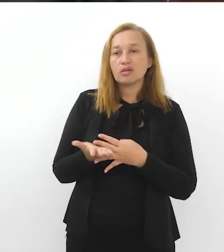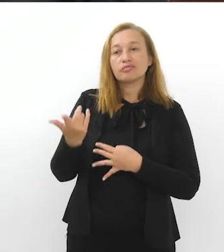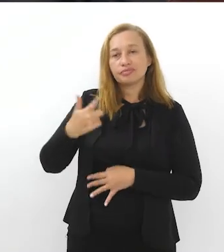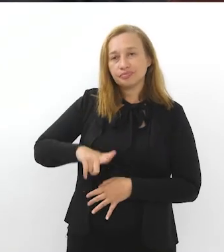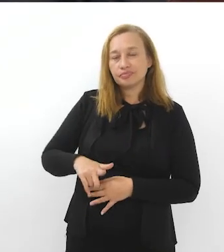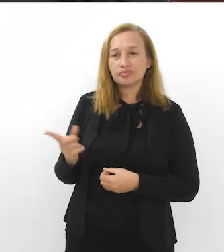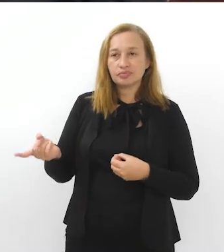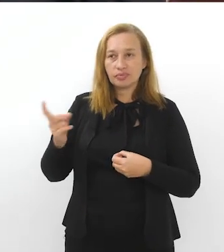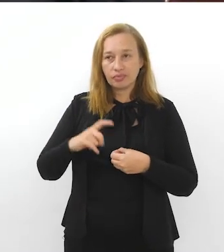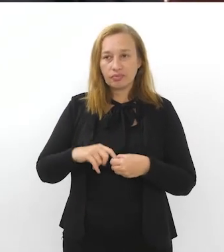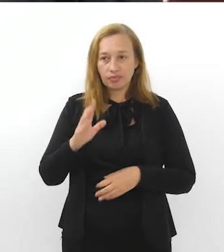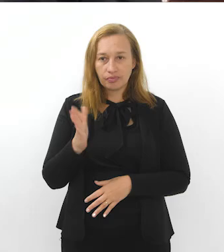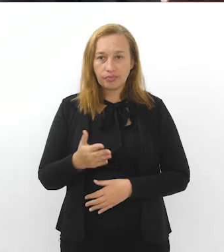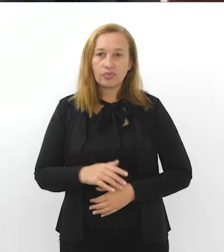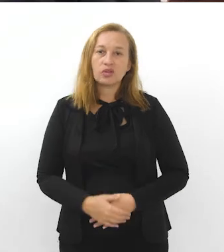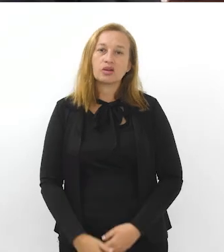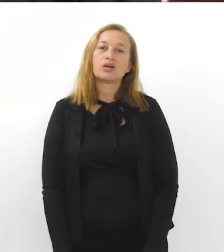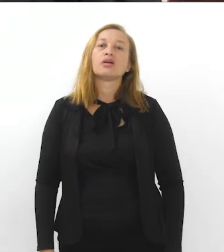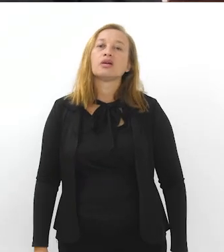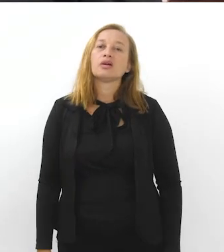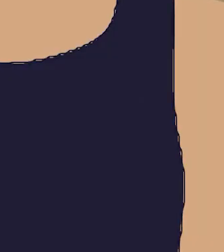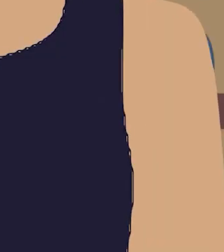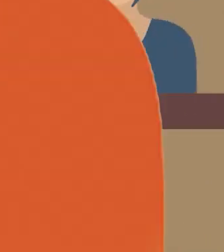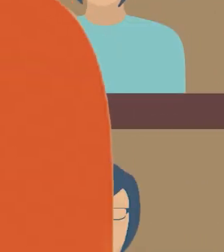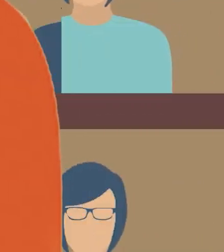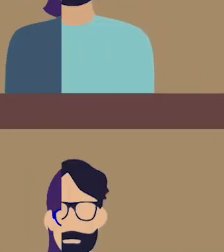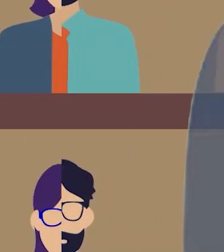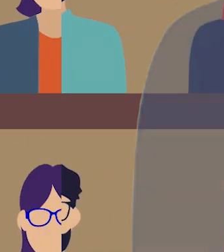fazer mais um intervalo e já já a gente volta.